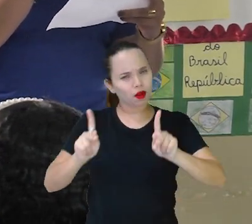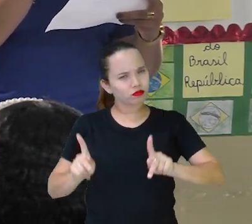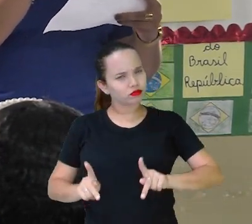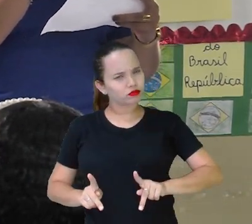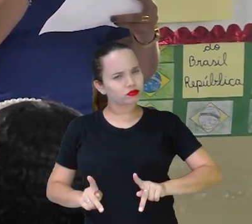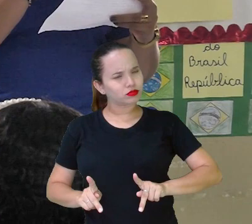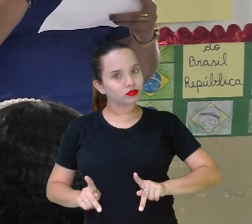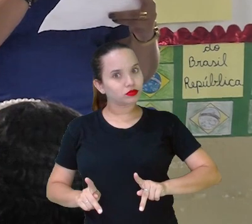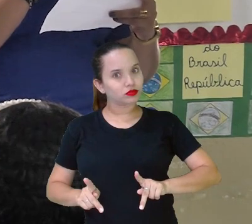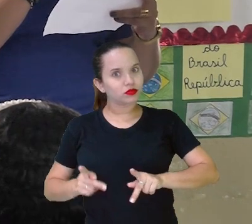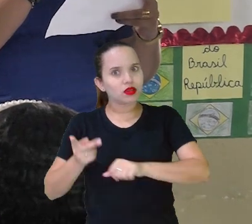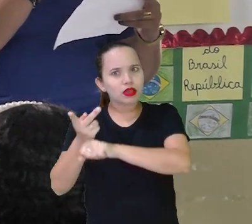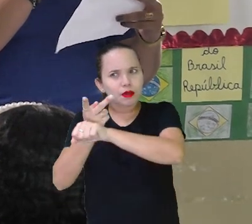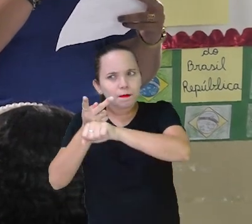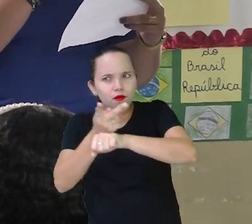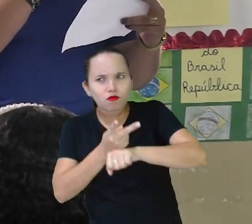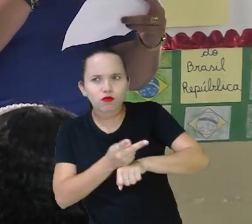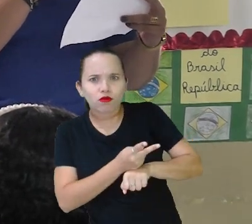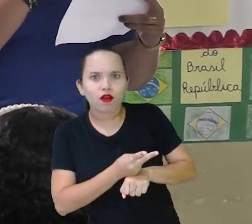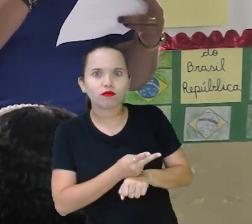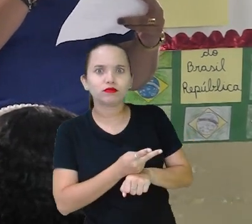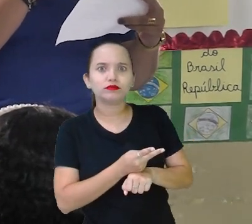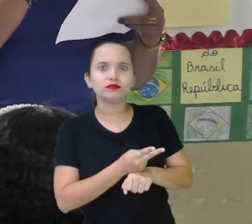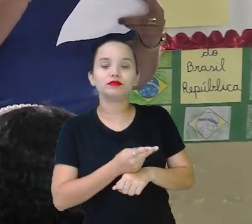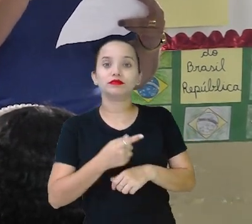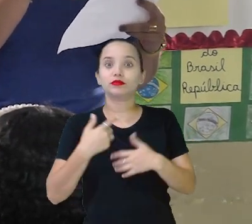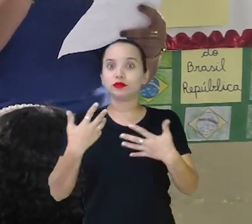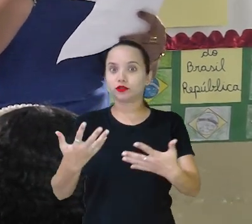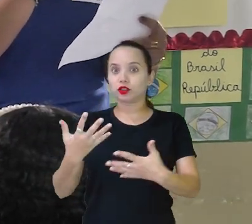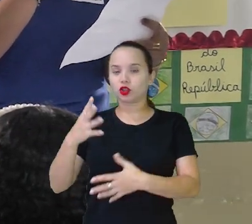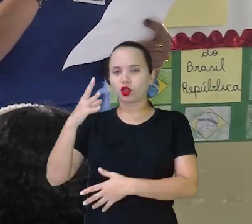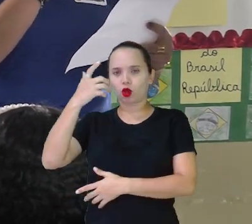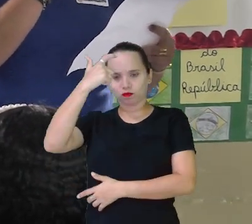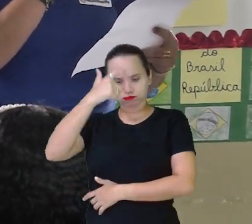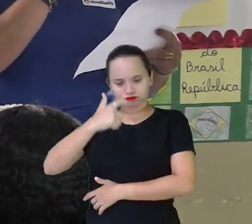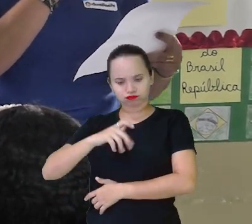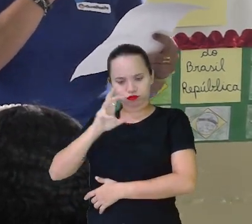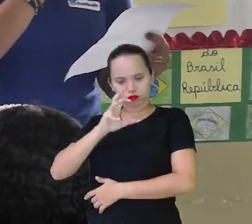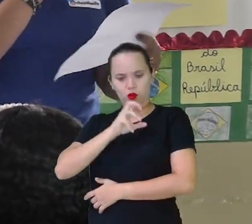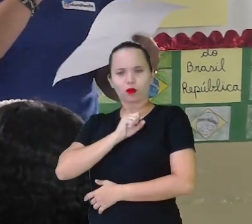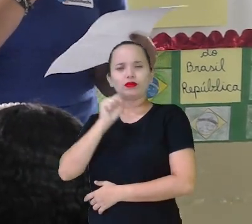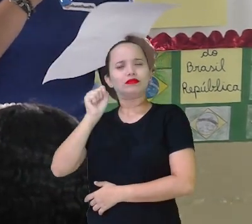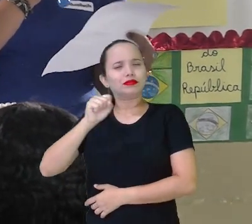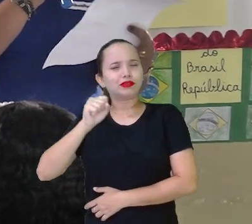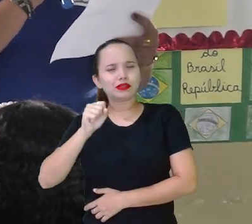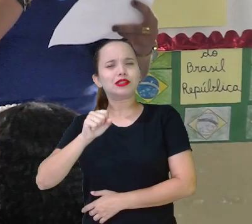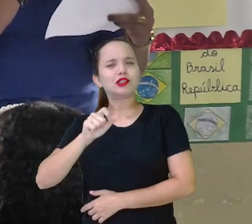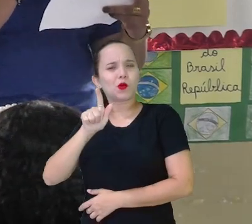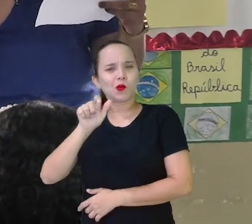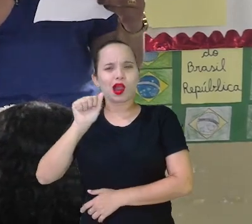que procurava? O Amor respondeu com muita garra.